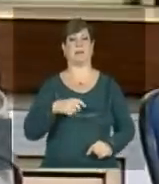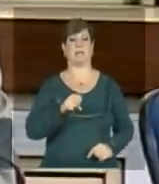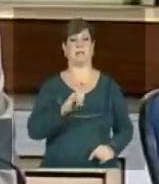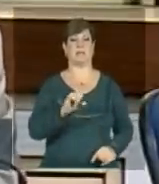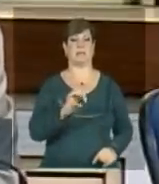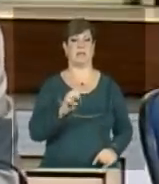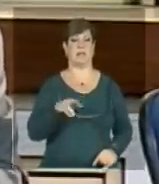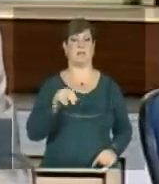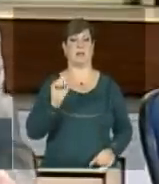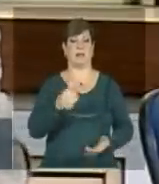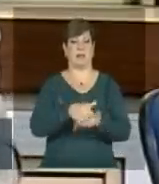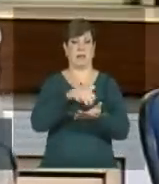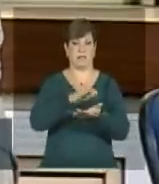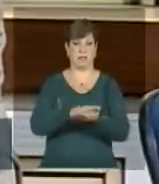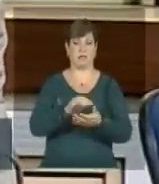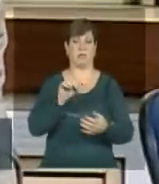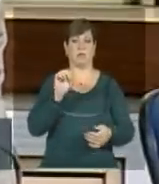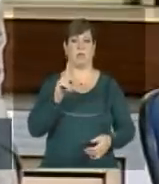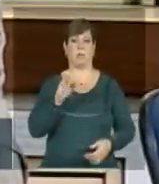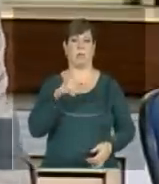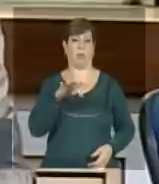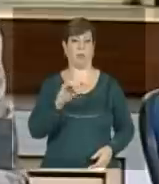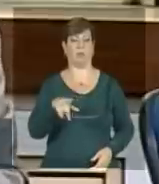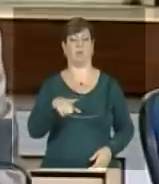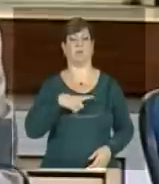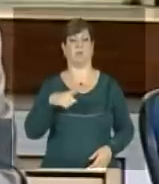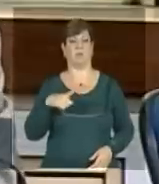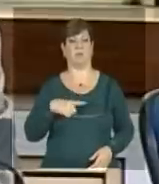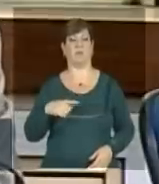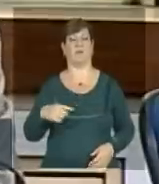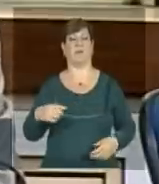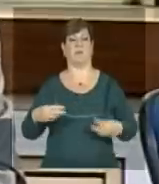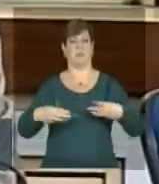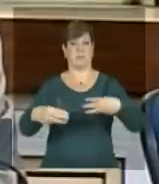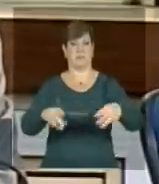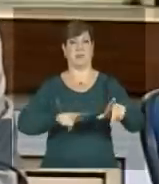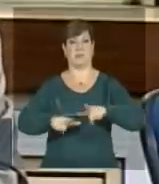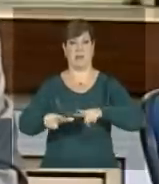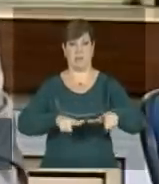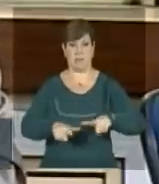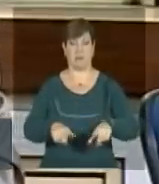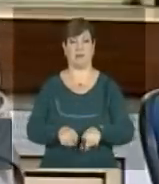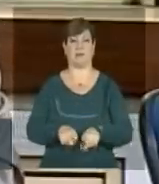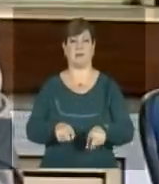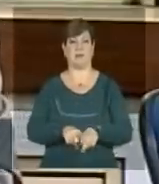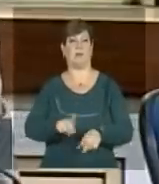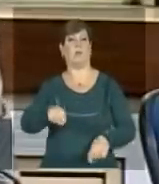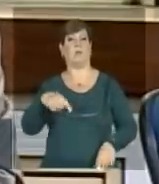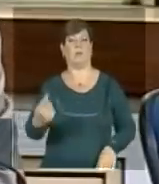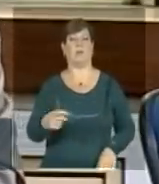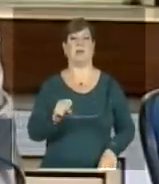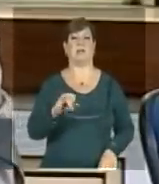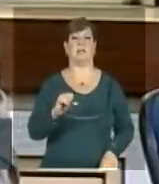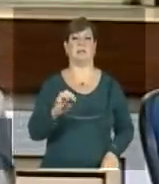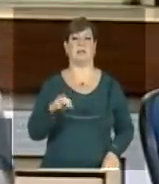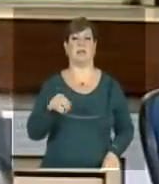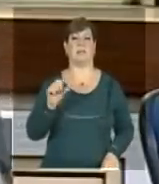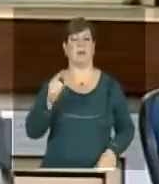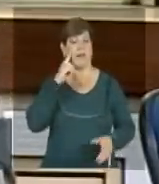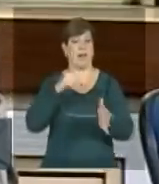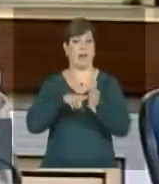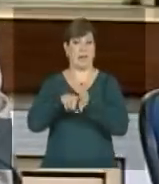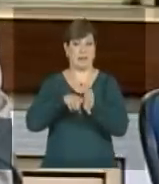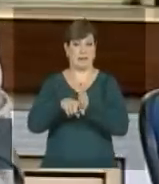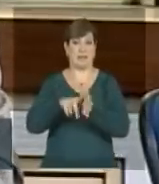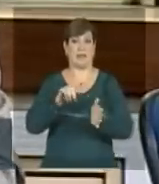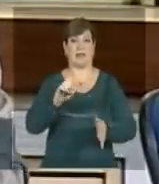Registro Eletrônico de Ponto, do Ministério do Trabalho e Emprego, e SPAD Pro, Sistema de Análise de Desvios em